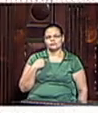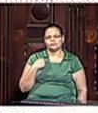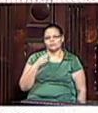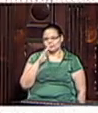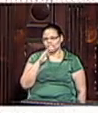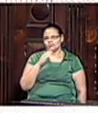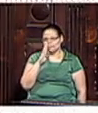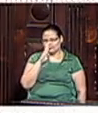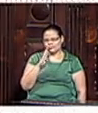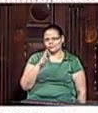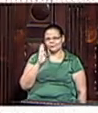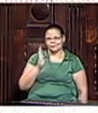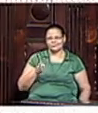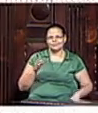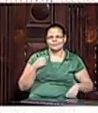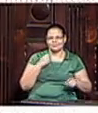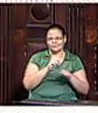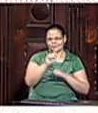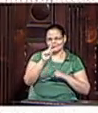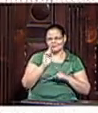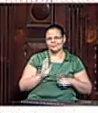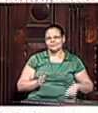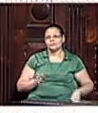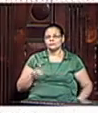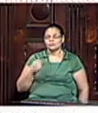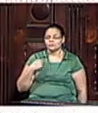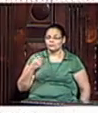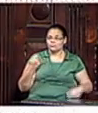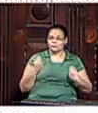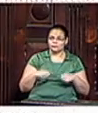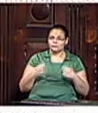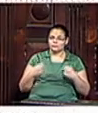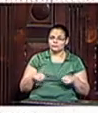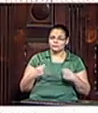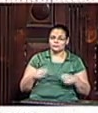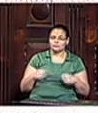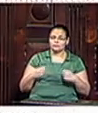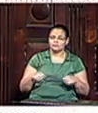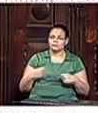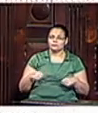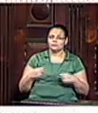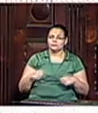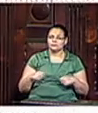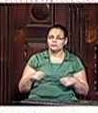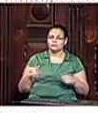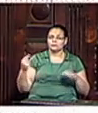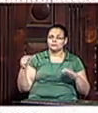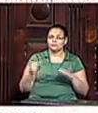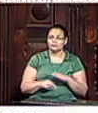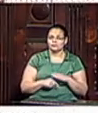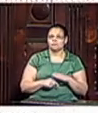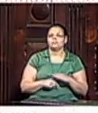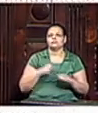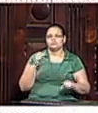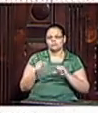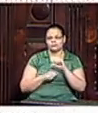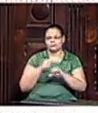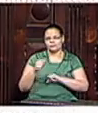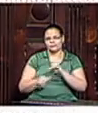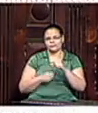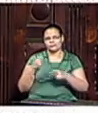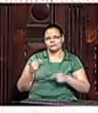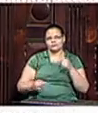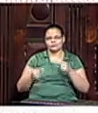diretas já. Só que precisava e precisa que haja uma profunda reforma política, porque não dá